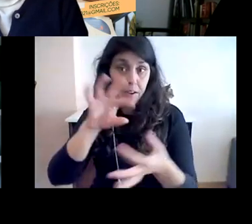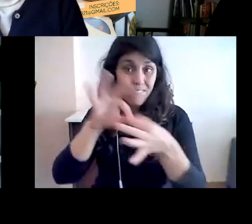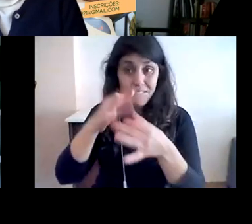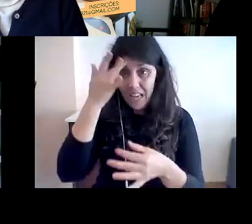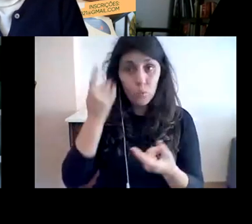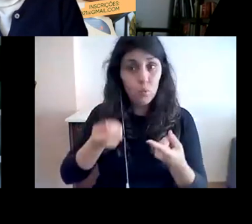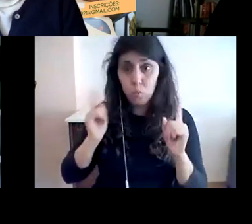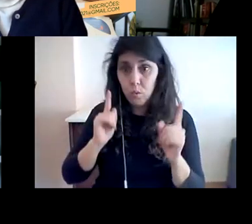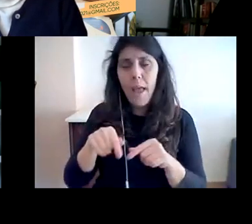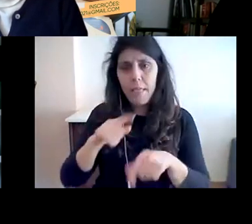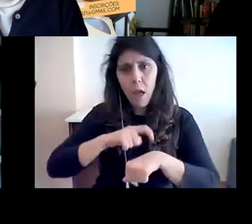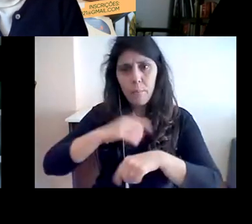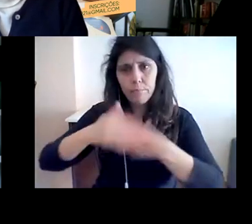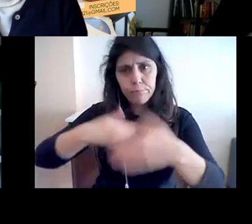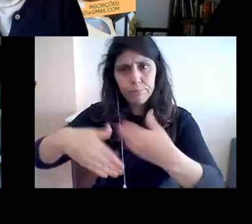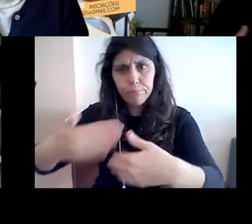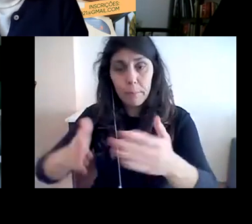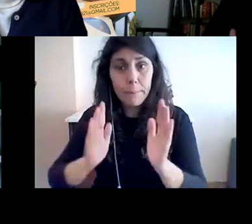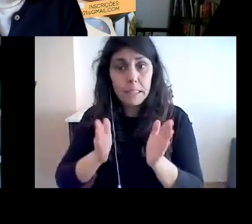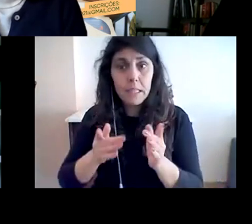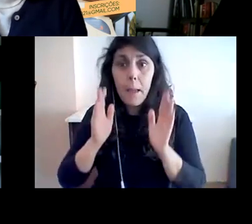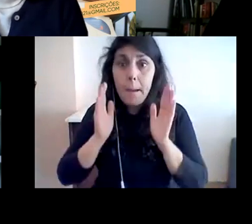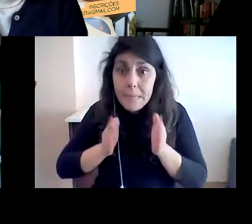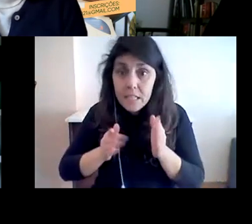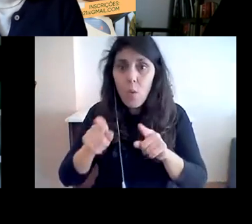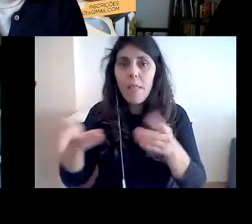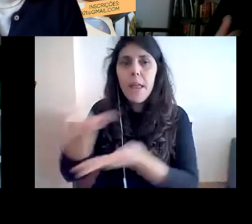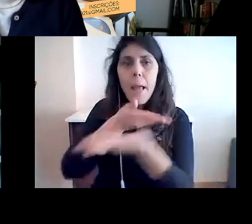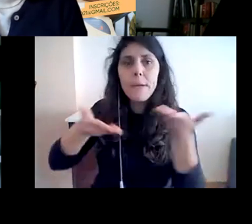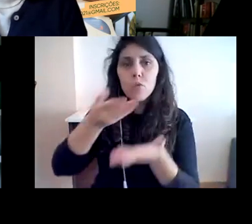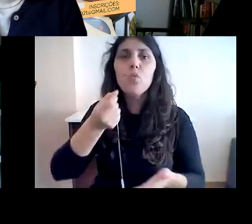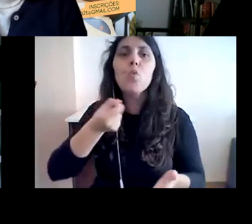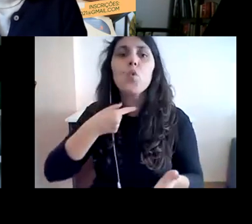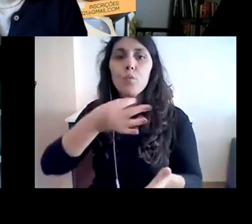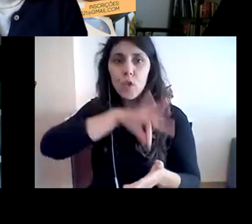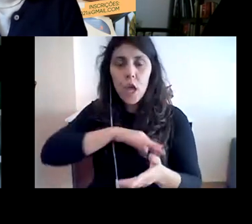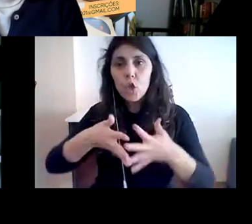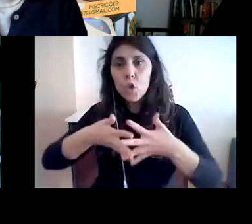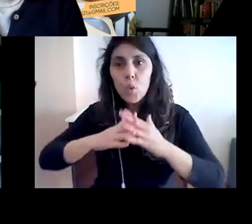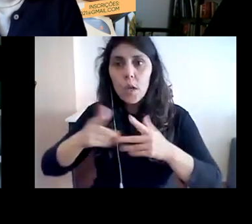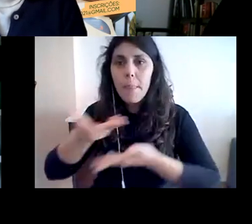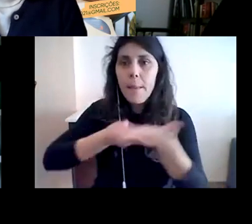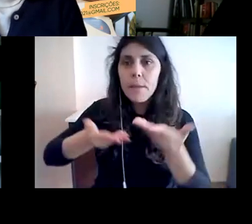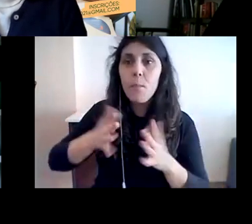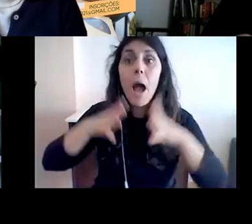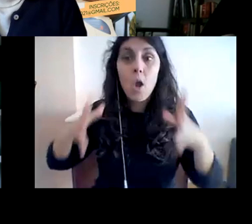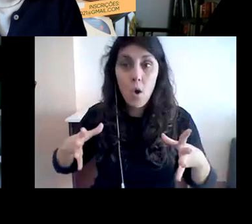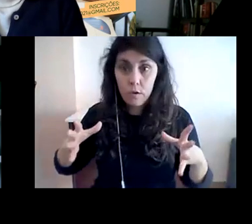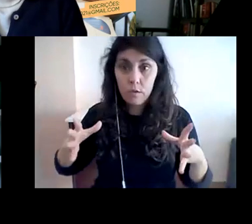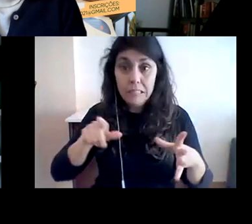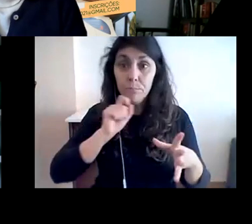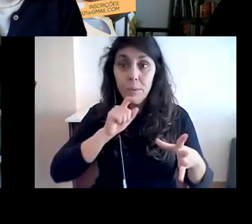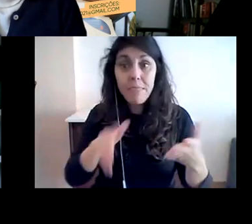criar. Portanto, como disse a Alexandra, tem que haver um dinamismo maior dos cursos profissionais e da estrutura que permita que essas